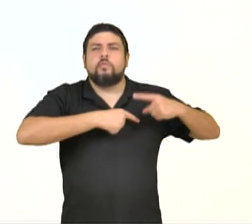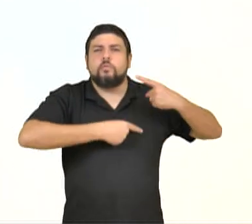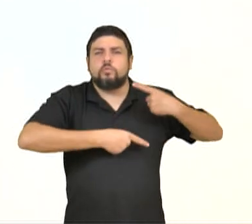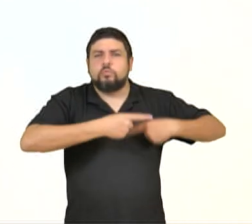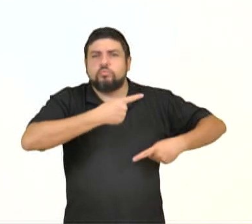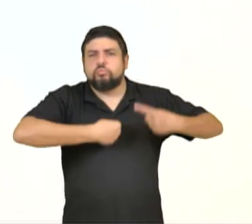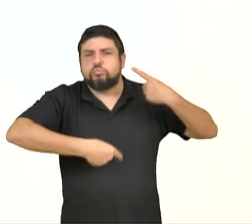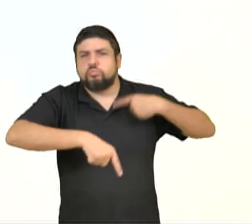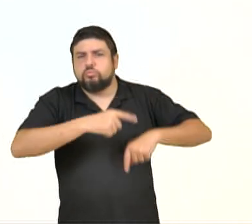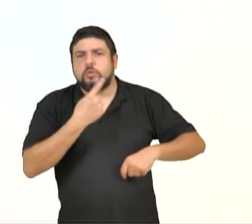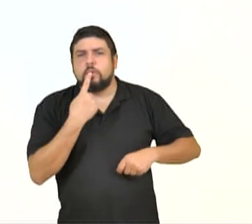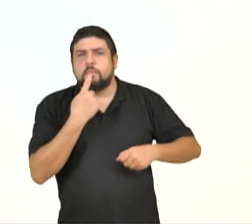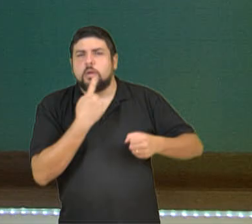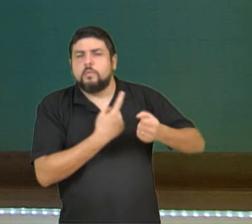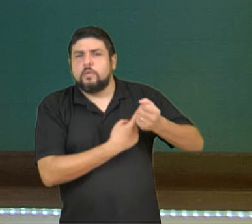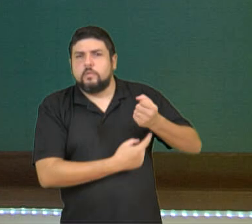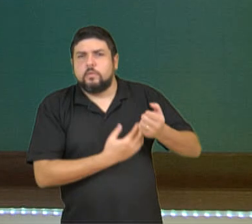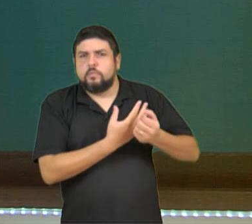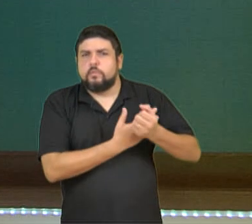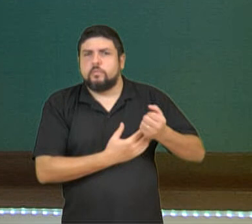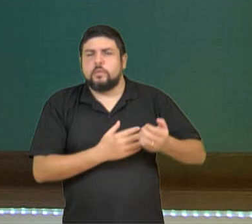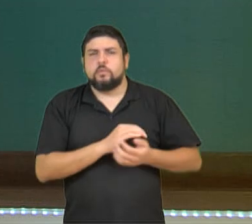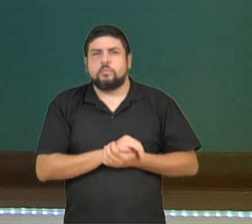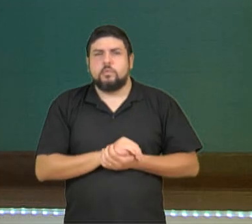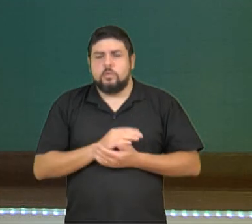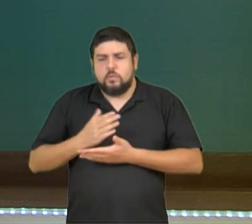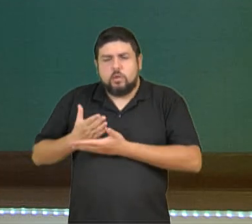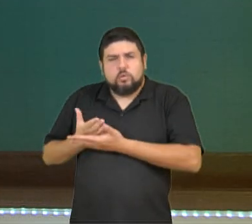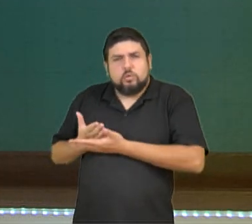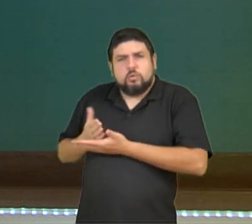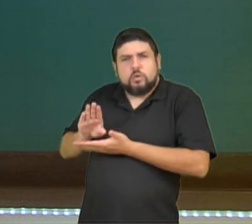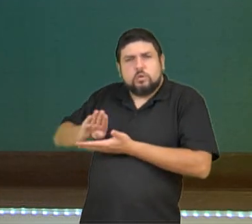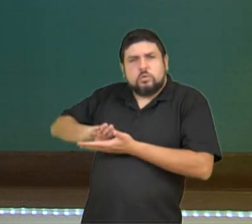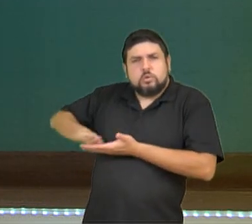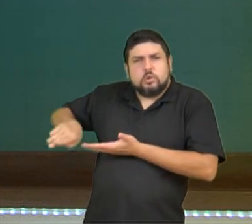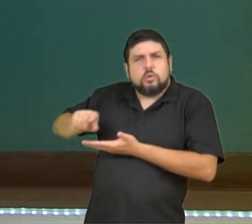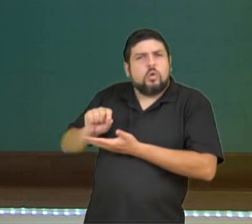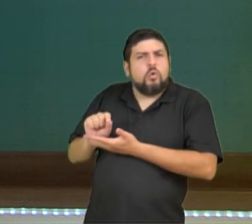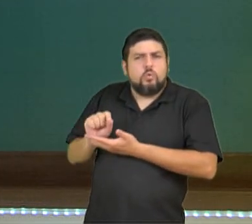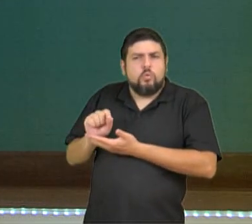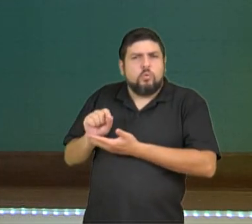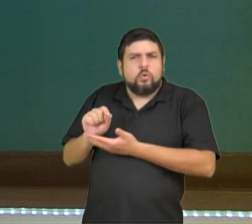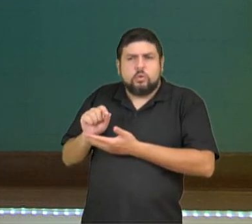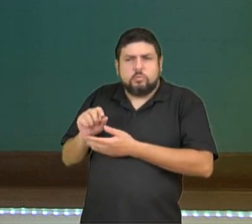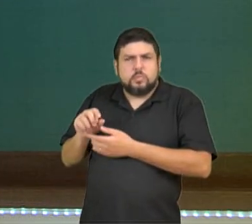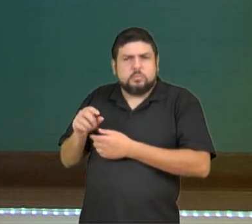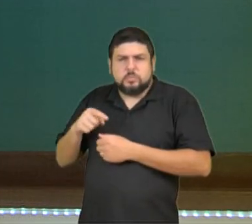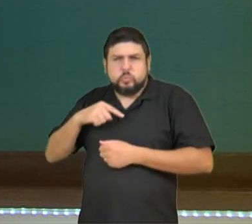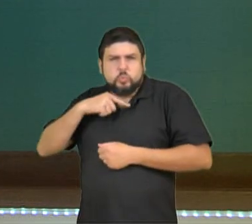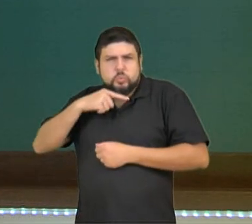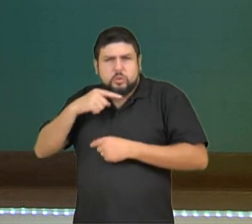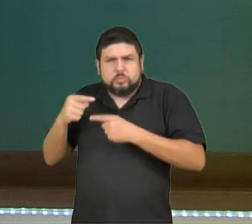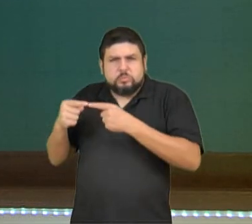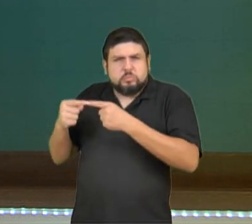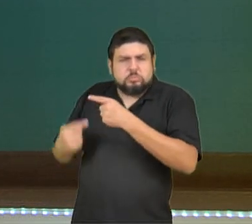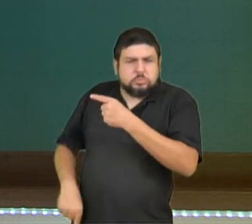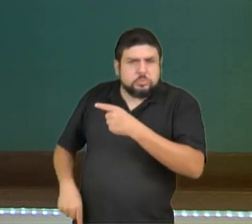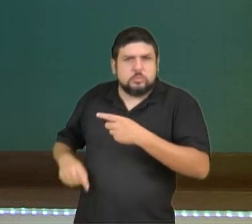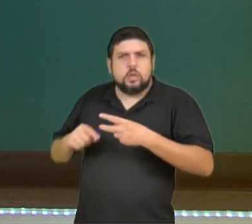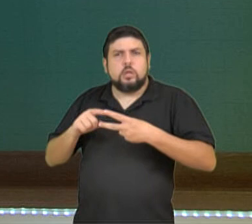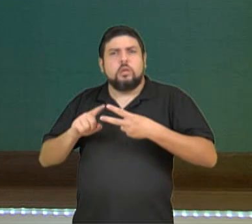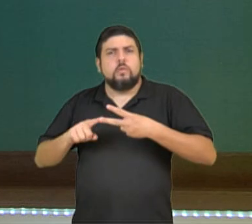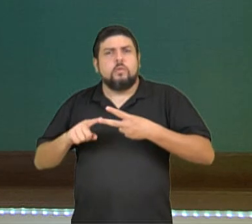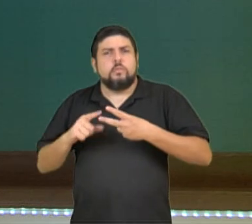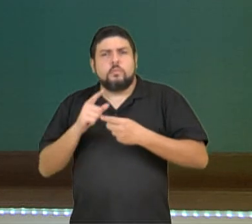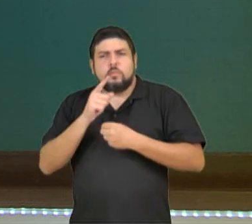sanguínea. Então, o que a gente vai eliminar é aquilo que não tem mais utilidade, é aquilo que é nocivo, o excesso de líquidos,